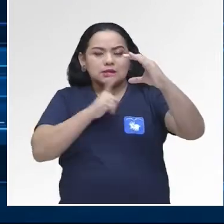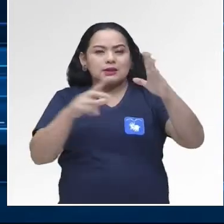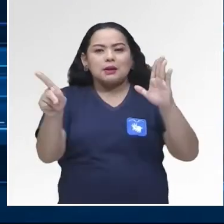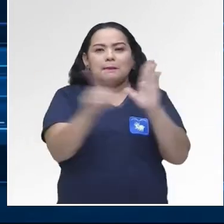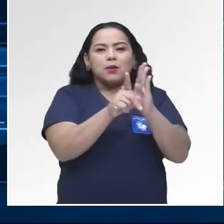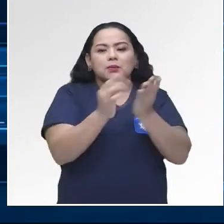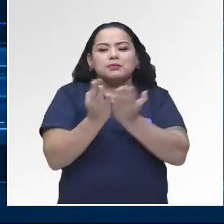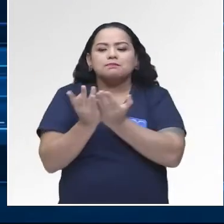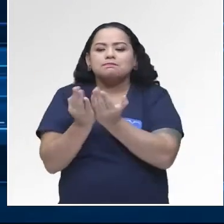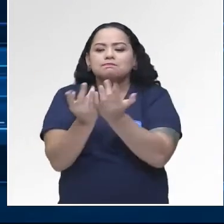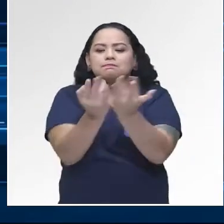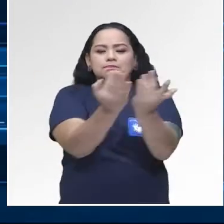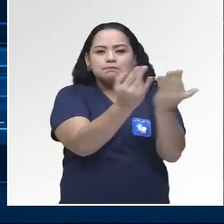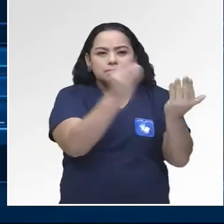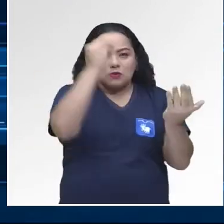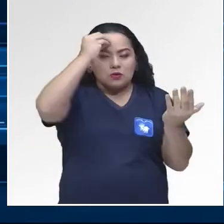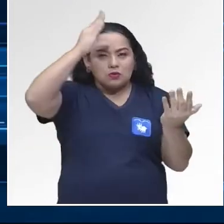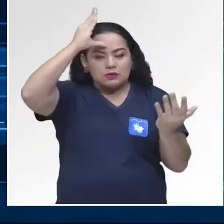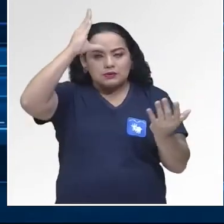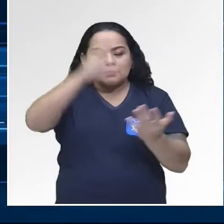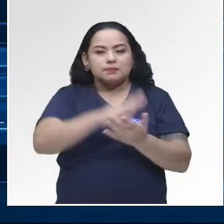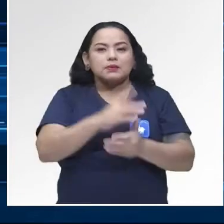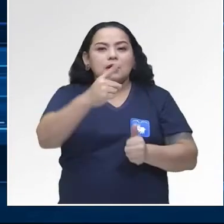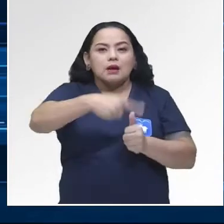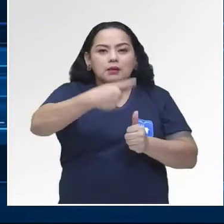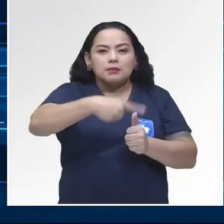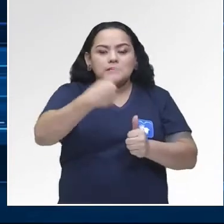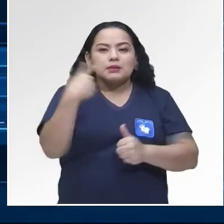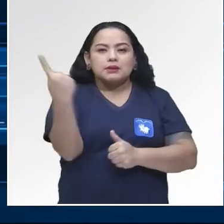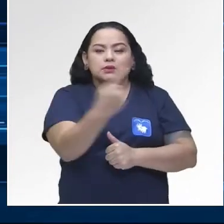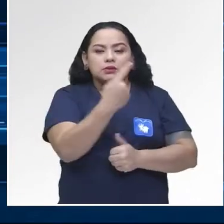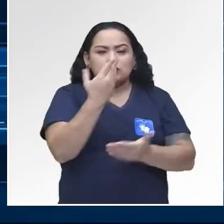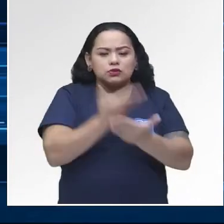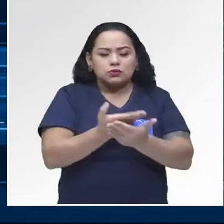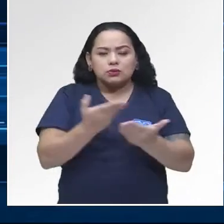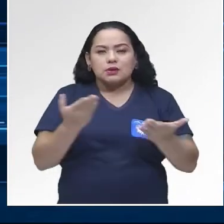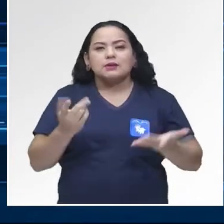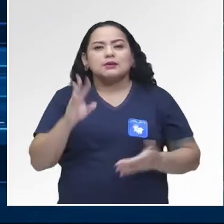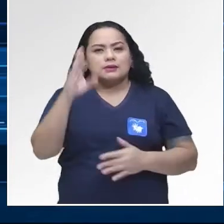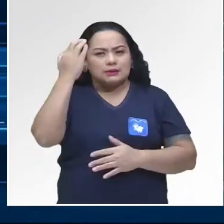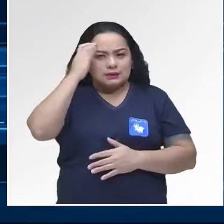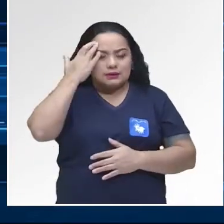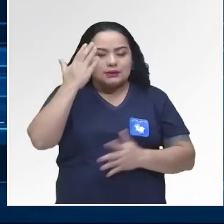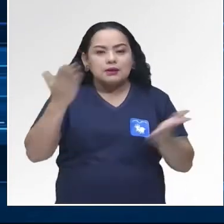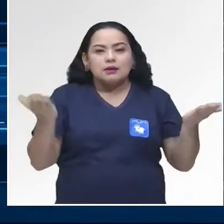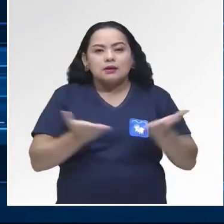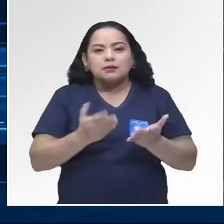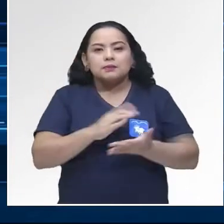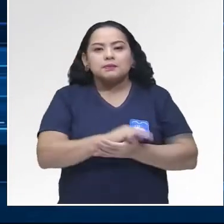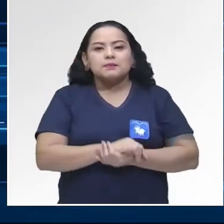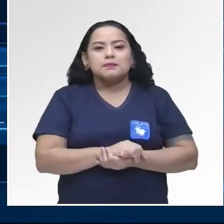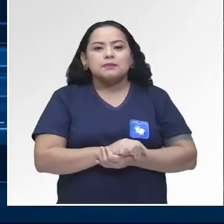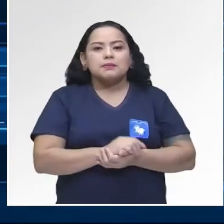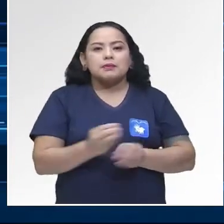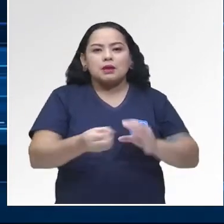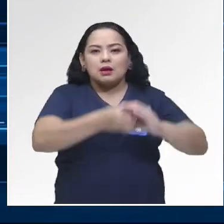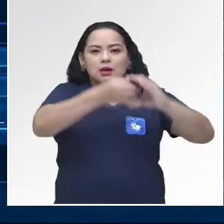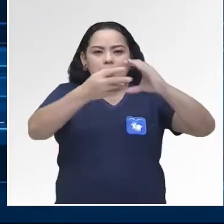próprias desse conhecimento. A primeira delas, que nós vamos estudar agora, é o